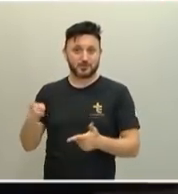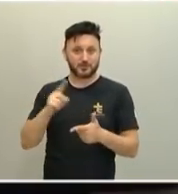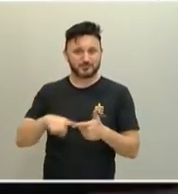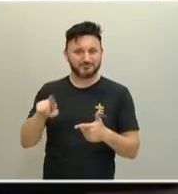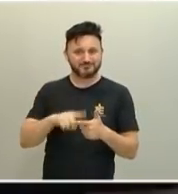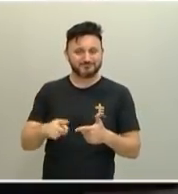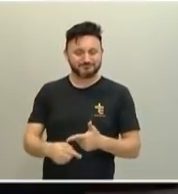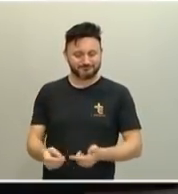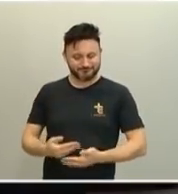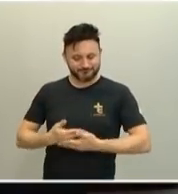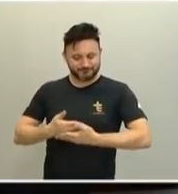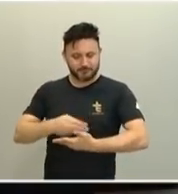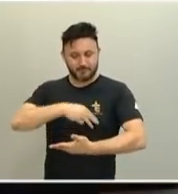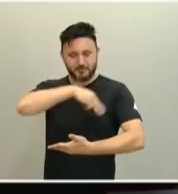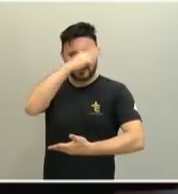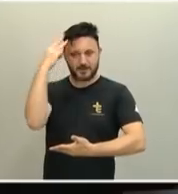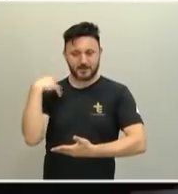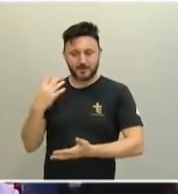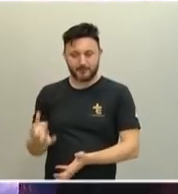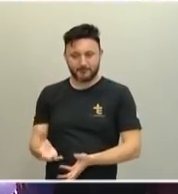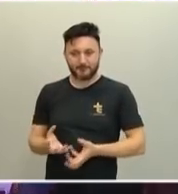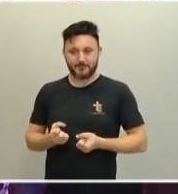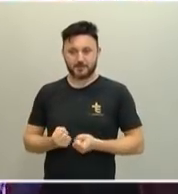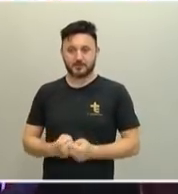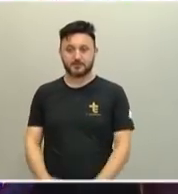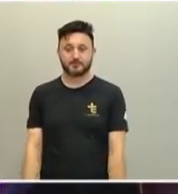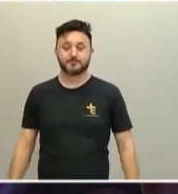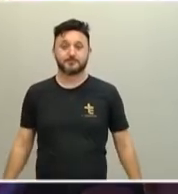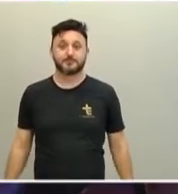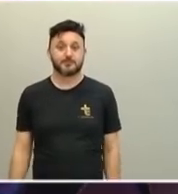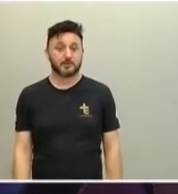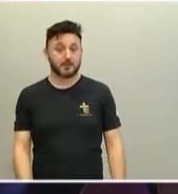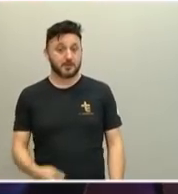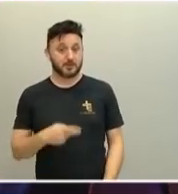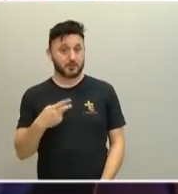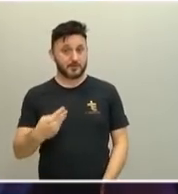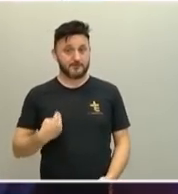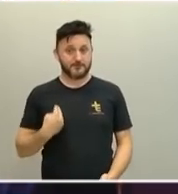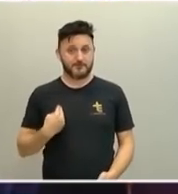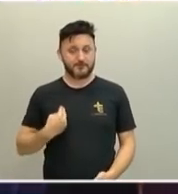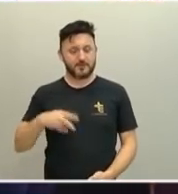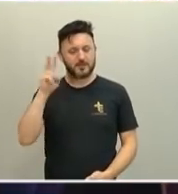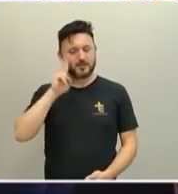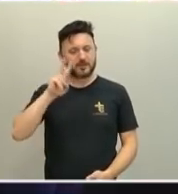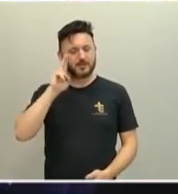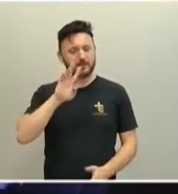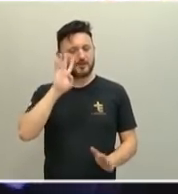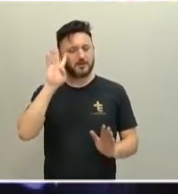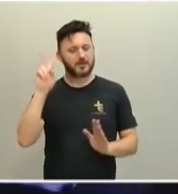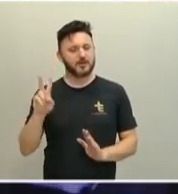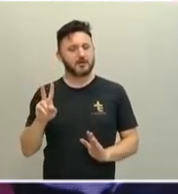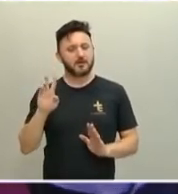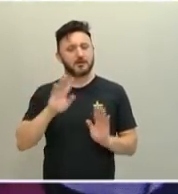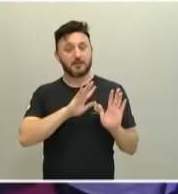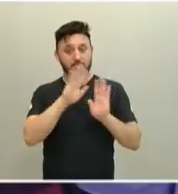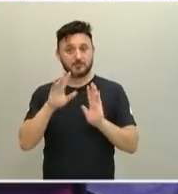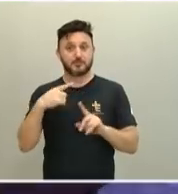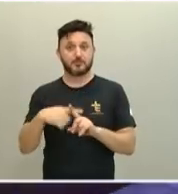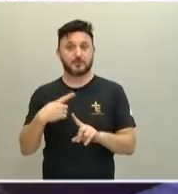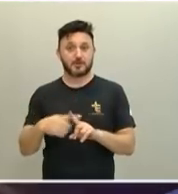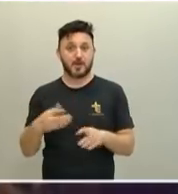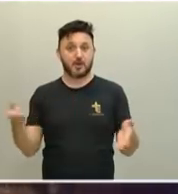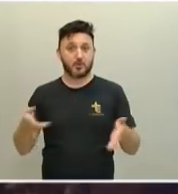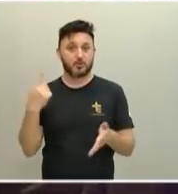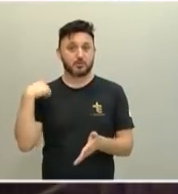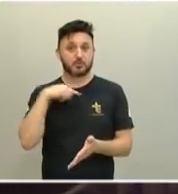Estenda, estenda. Isso. Estenda a sua mão. Mas tem que colocar tudo, não pode deixar nada. É a hora do endereçamento. Você vai